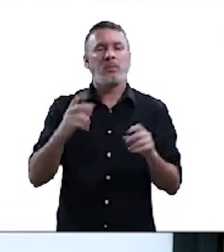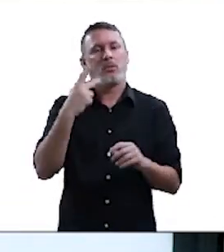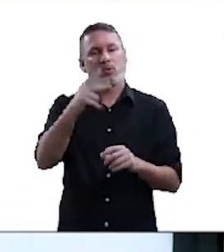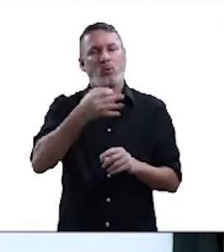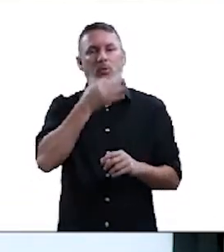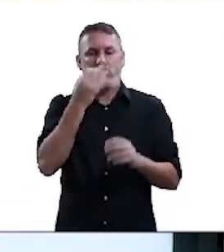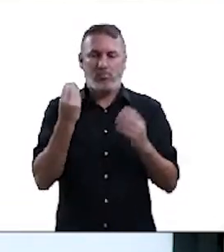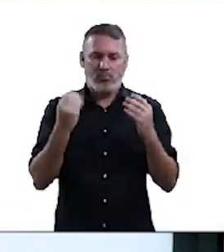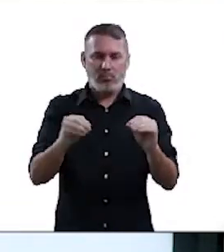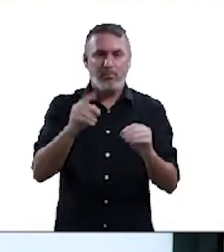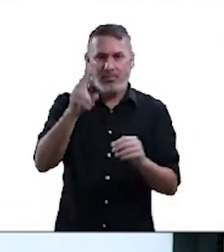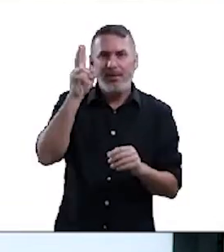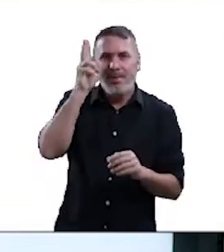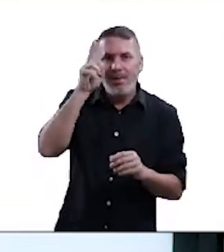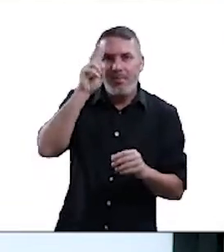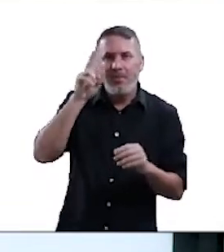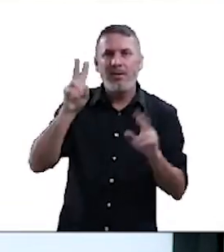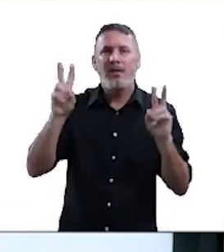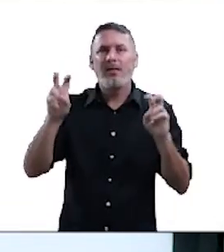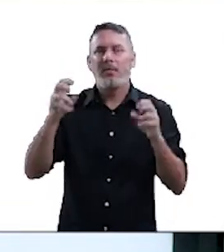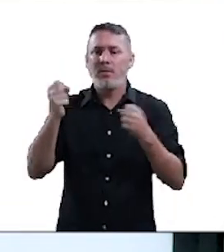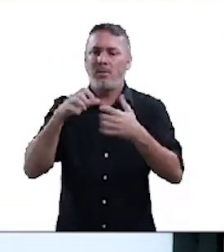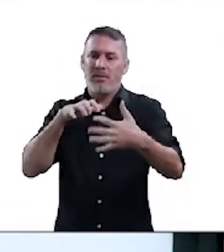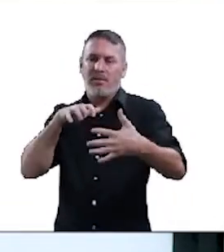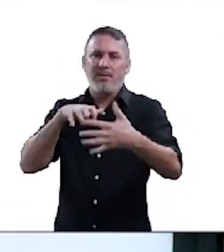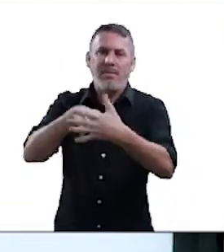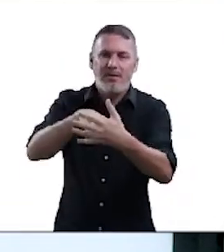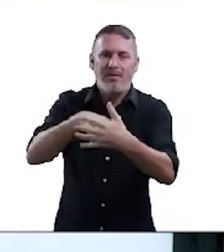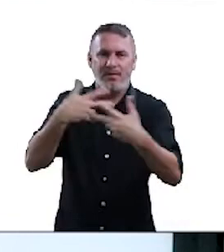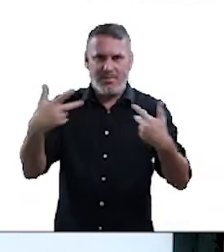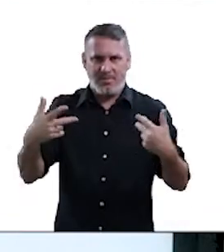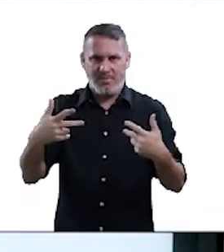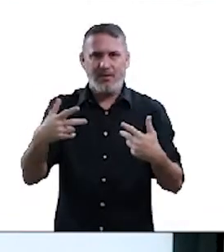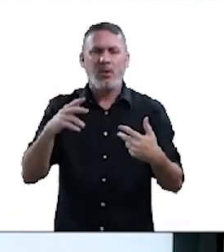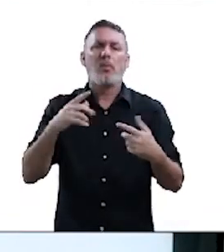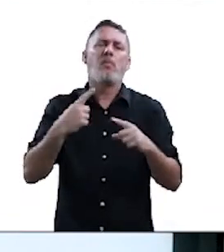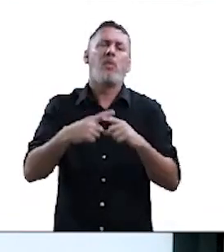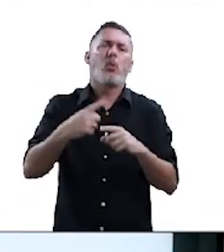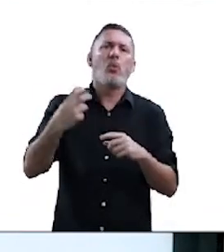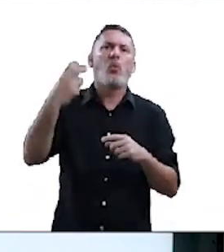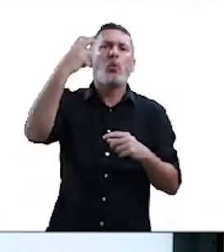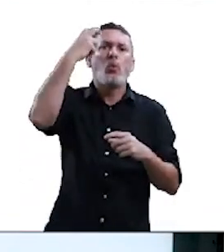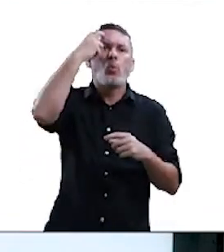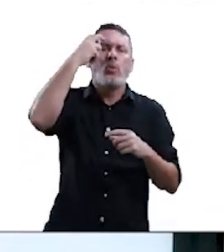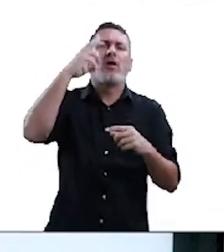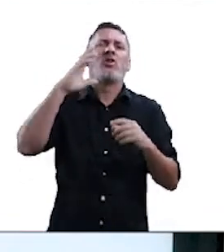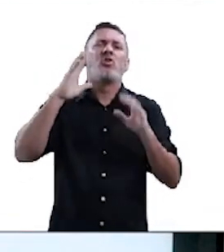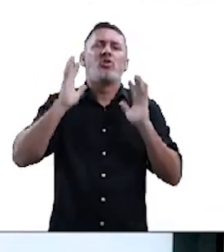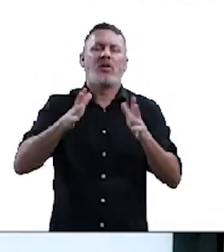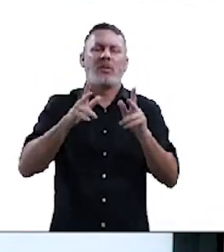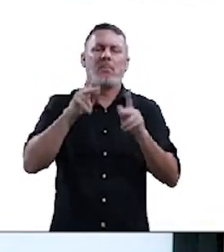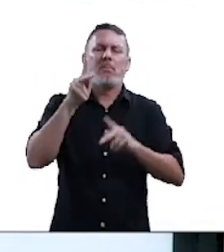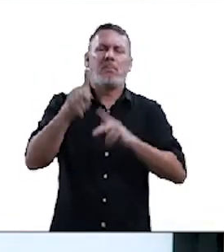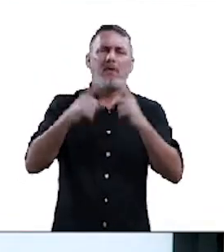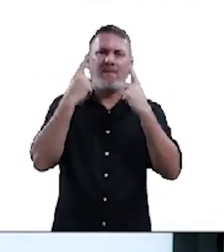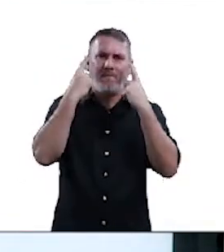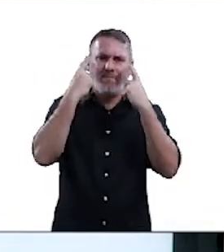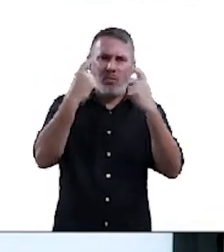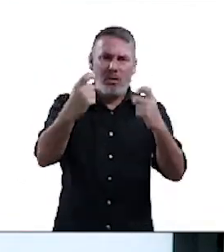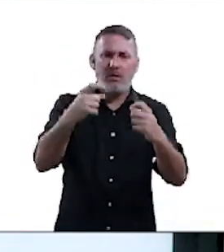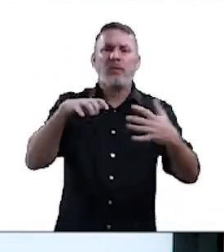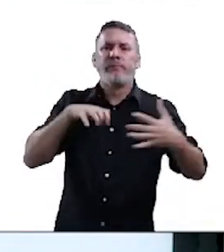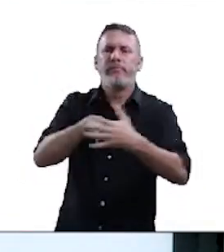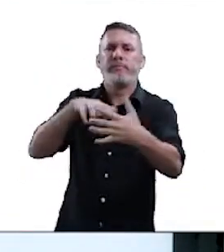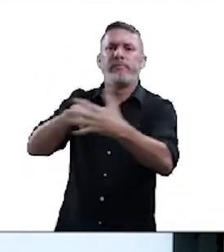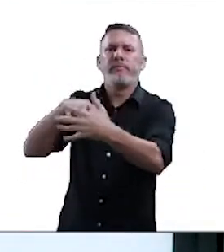temática. Lembra que eu falei no trânsito? A cultura de violência inviabiliza um trânsito coerente. Você pega algo